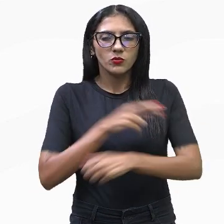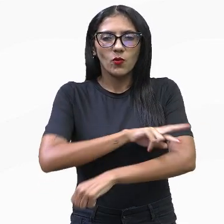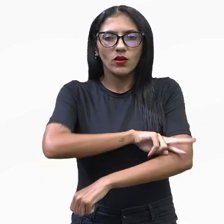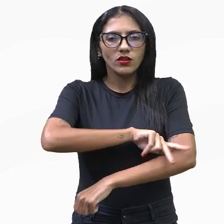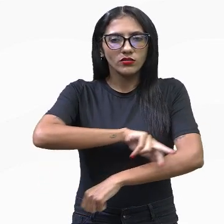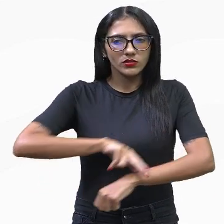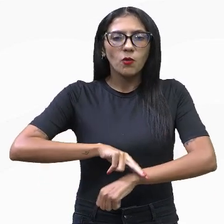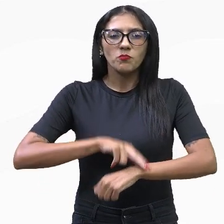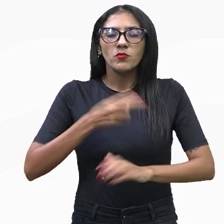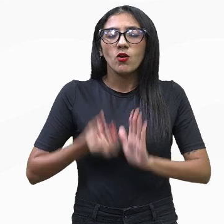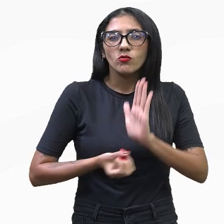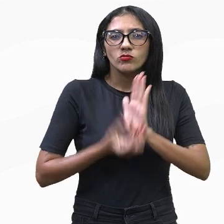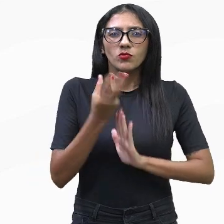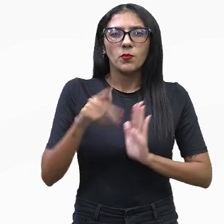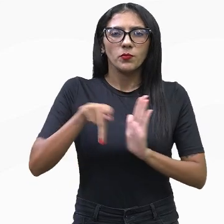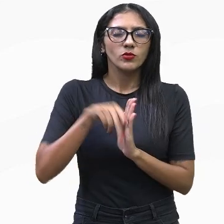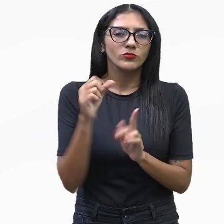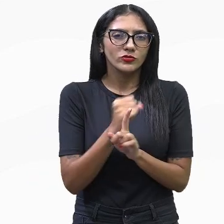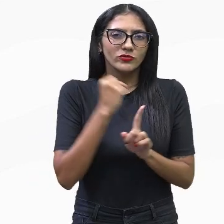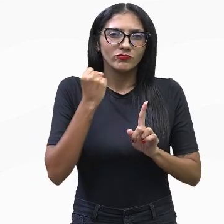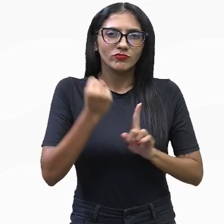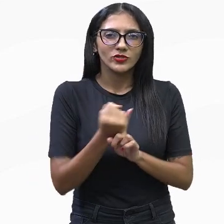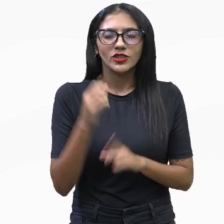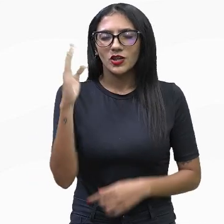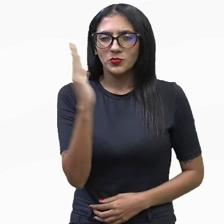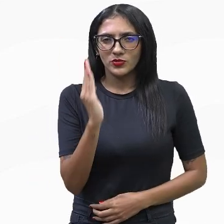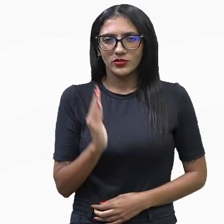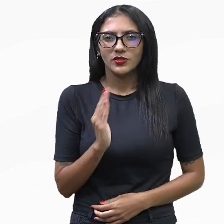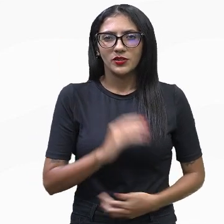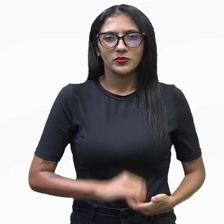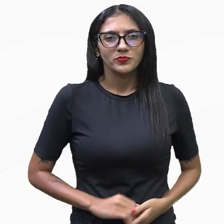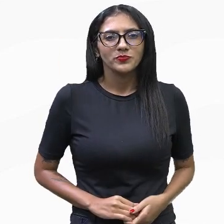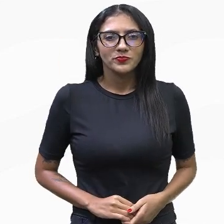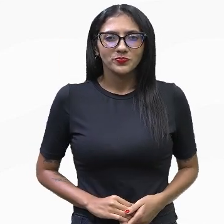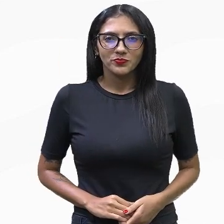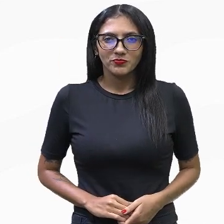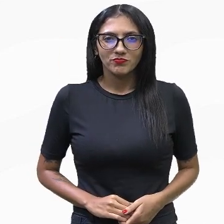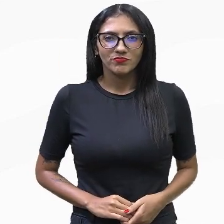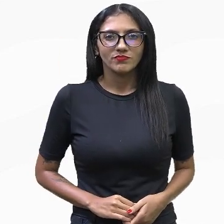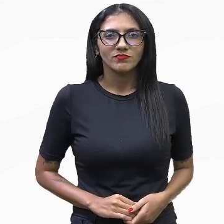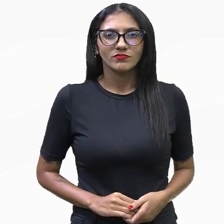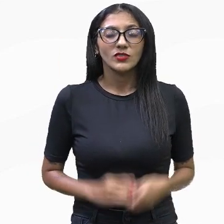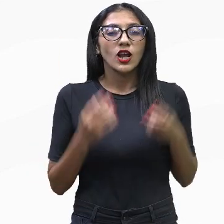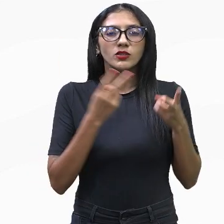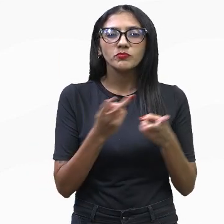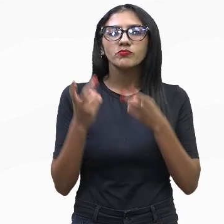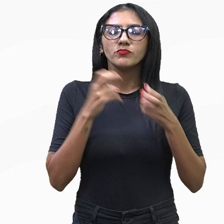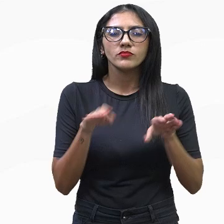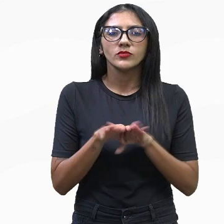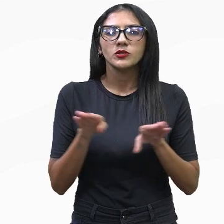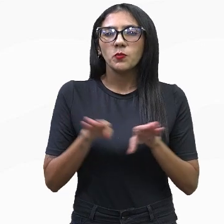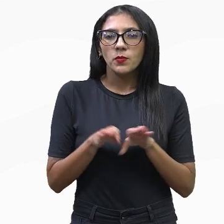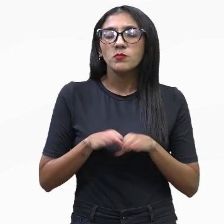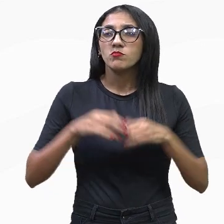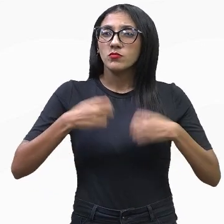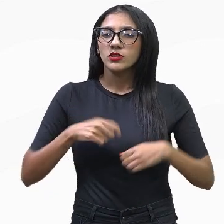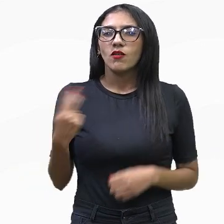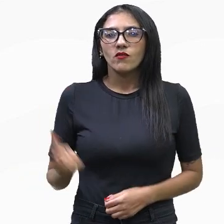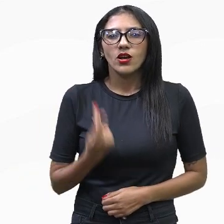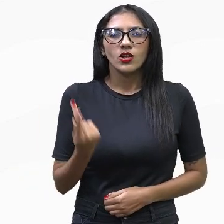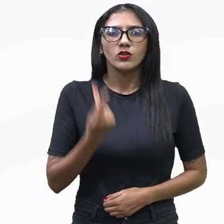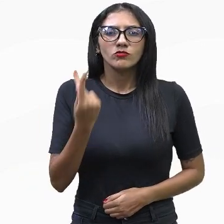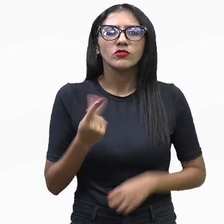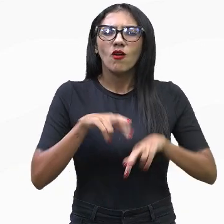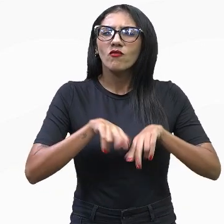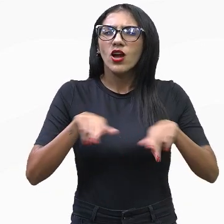étnico-racial na formação da sociedade brasileira. Reconhecer e valorizar os